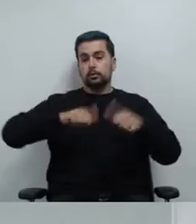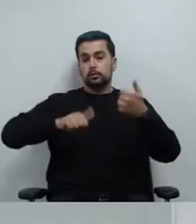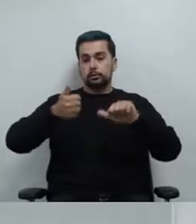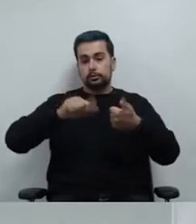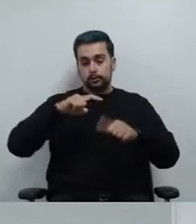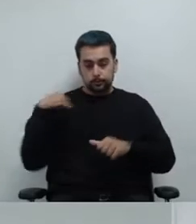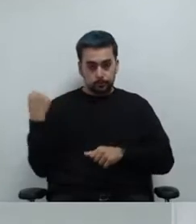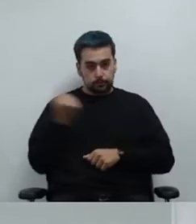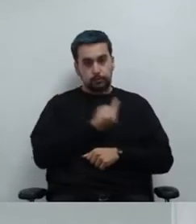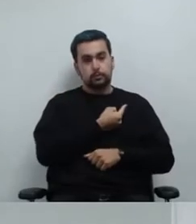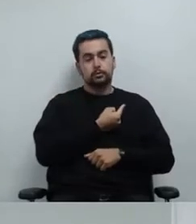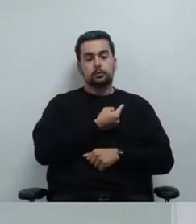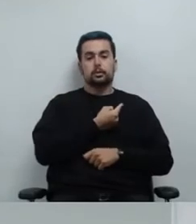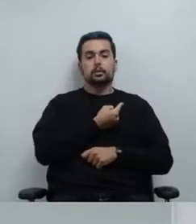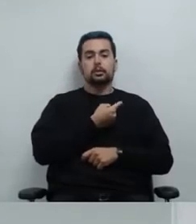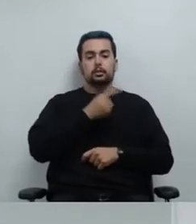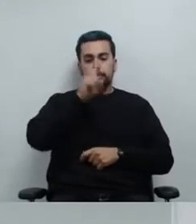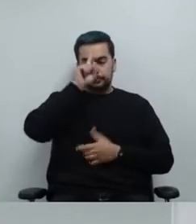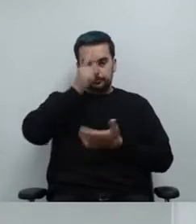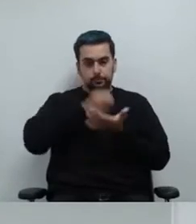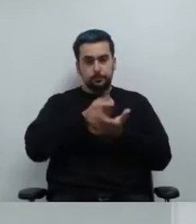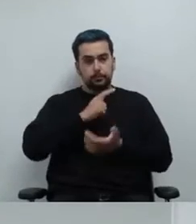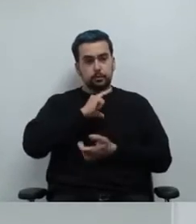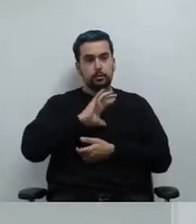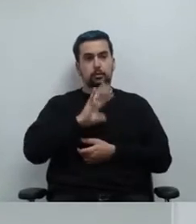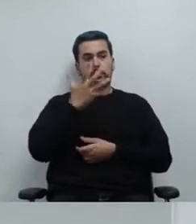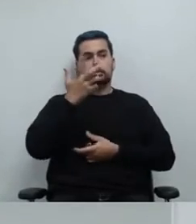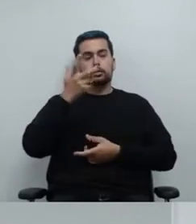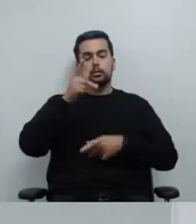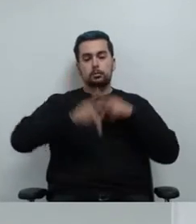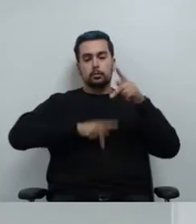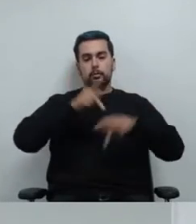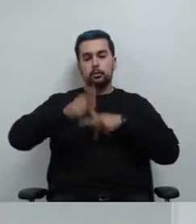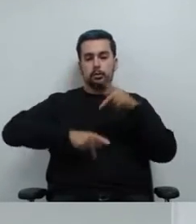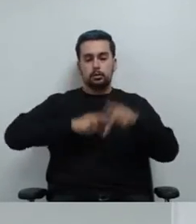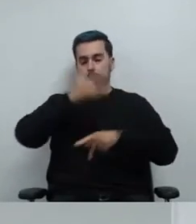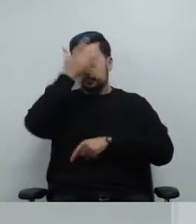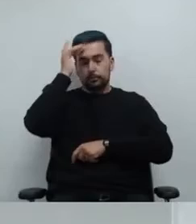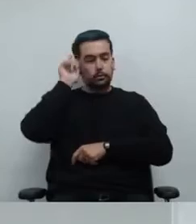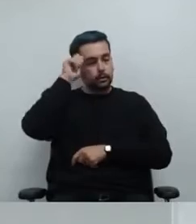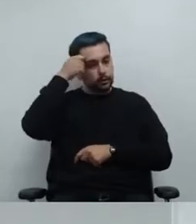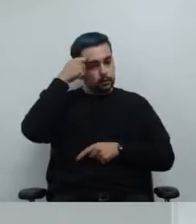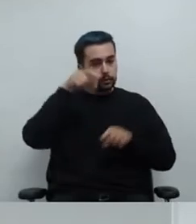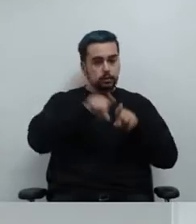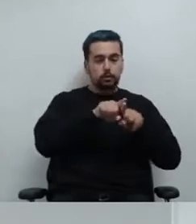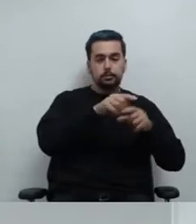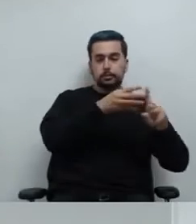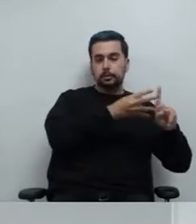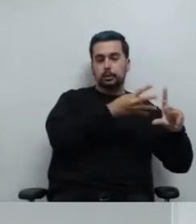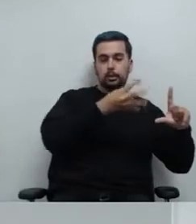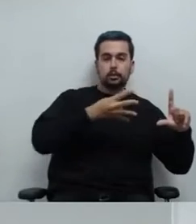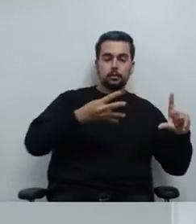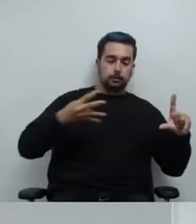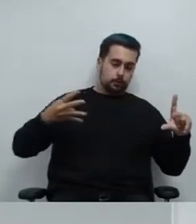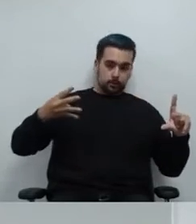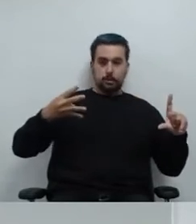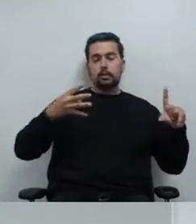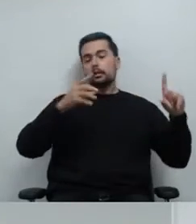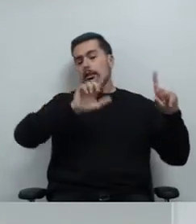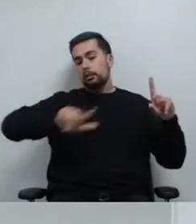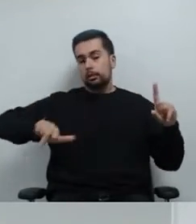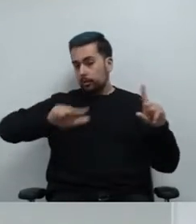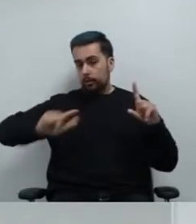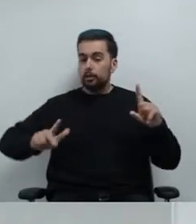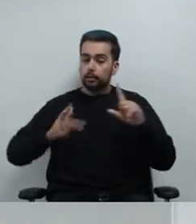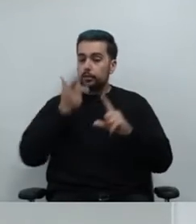nossa de que as demandas da população negra e da população LGBT não eram mais